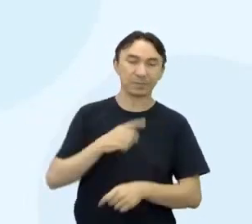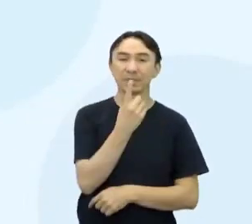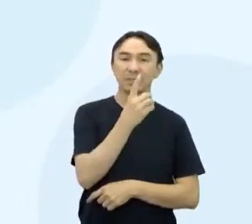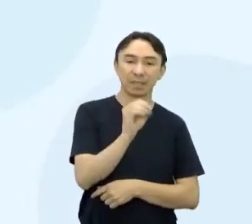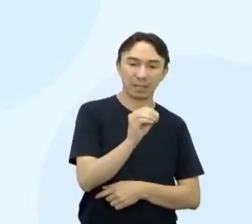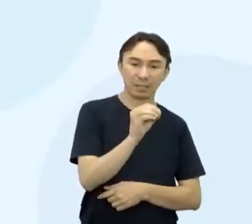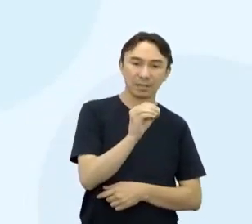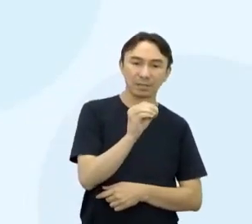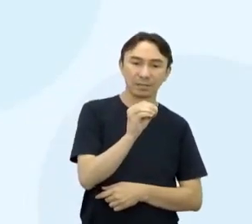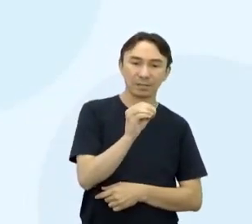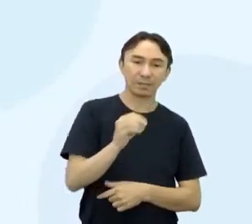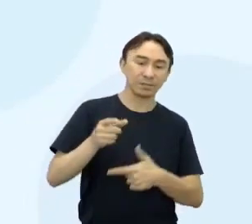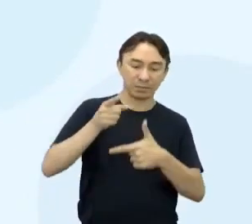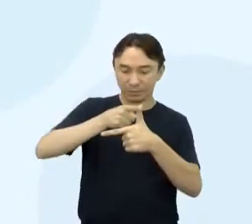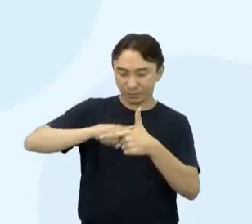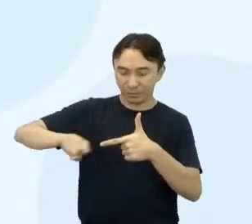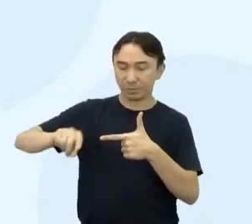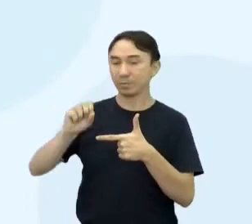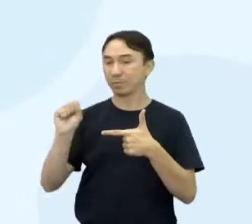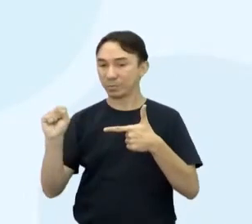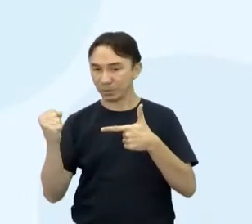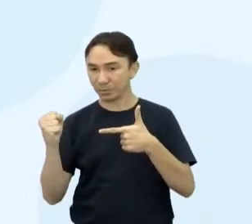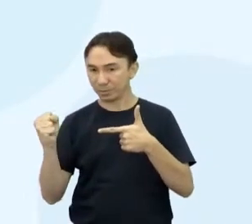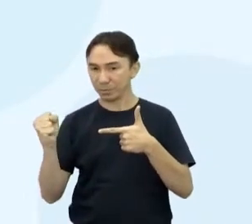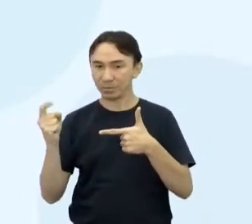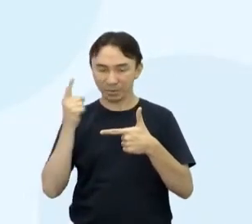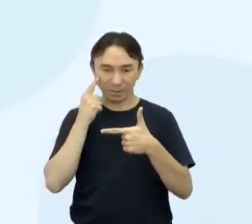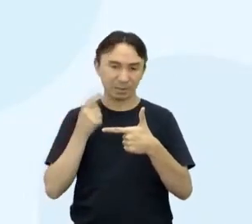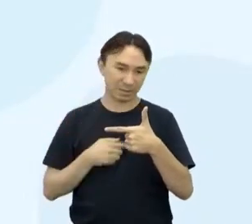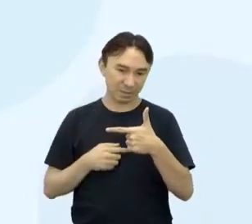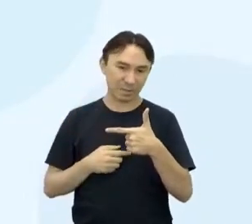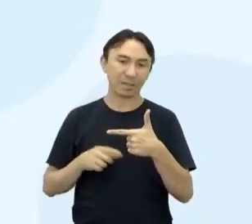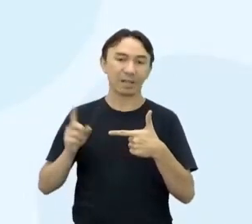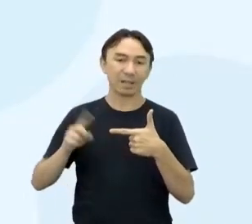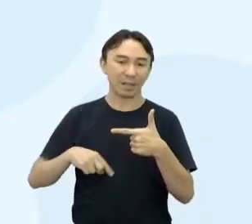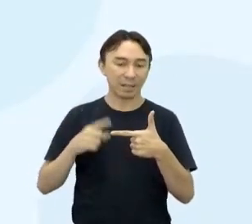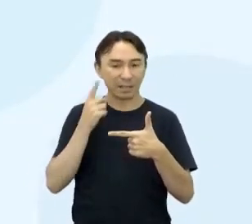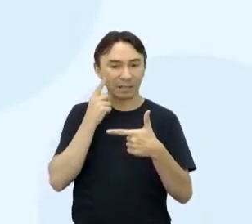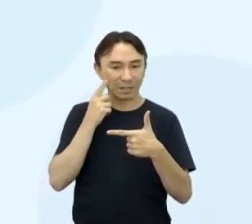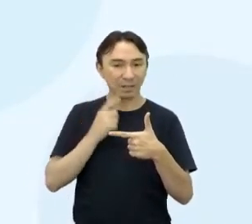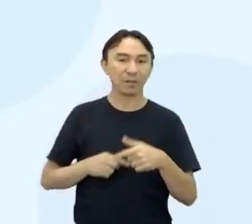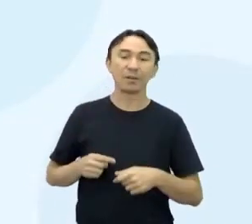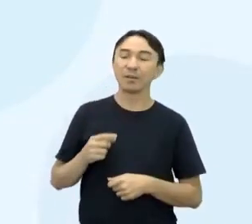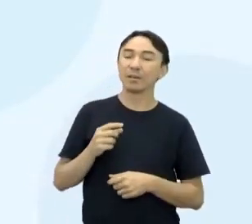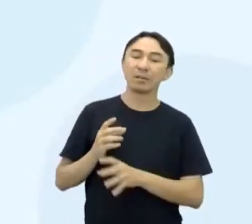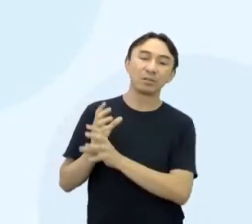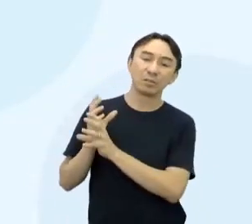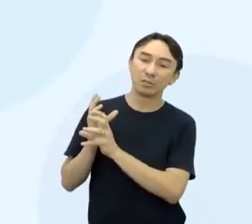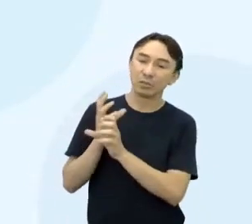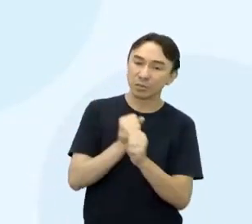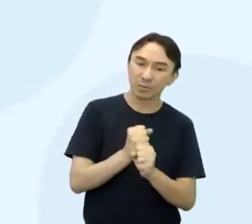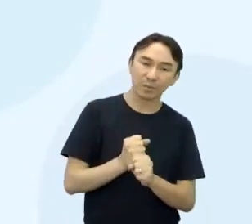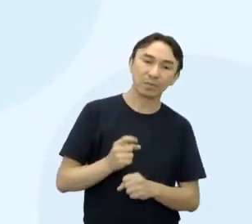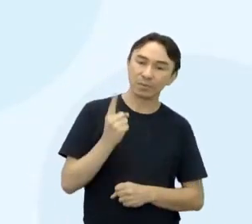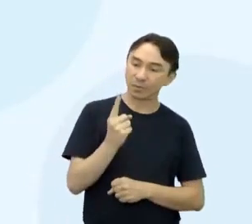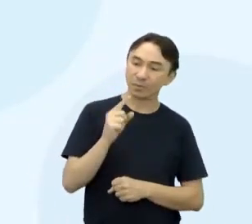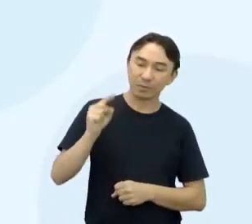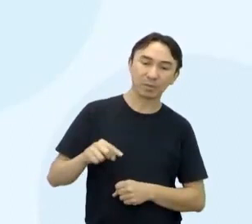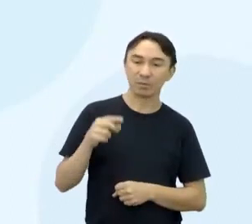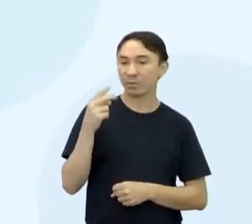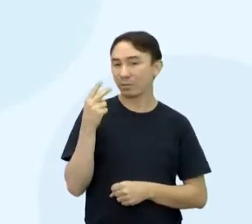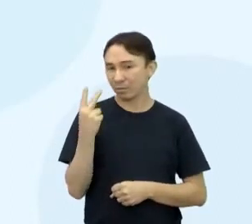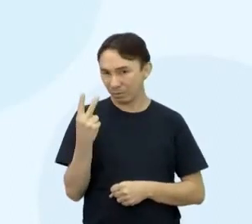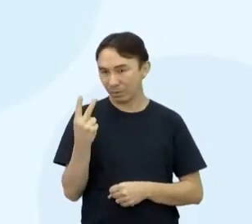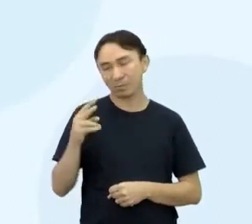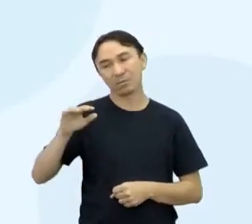2. Se eu quiser continuar, bota uma vírgula aqui, acrescenta um 0. E aí, 20 dividido por 8 dá 2 vezes, né? 2